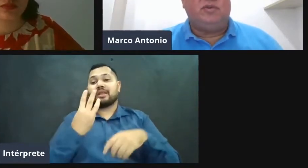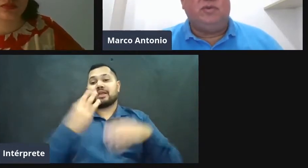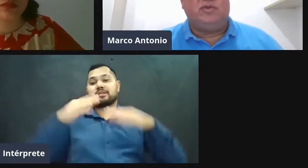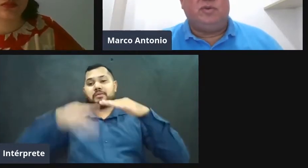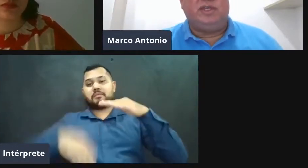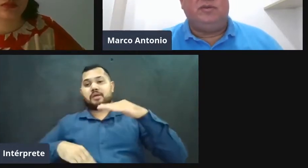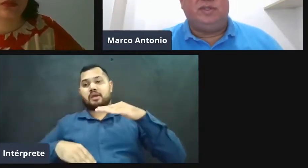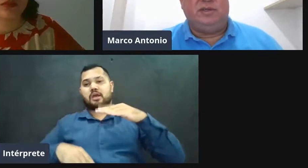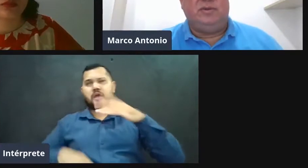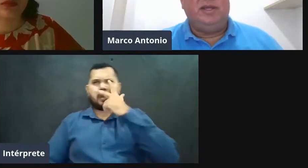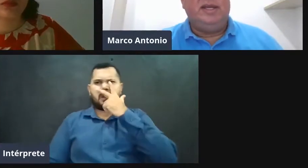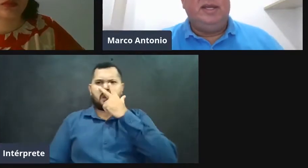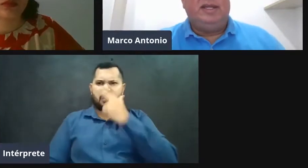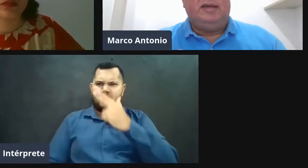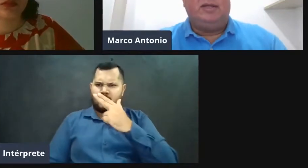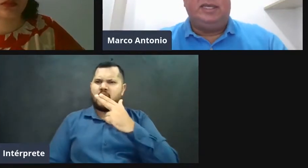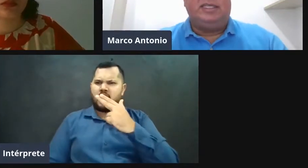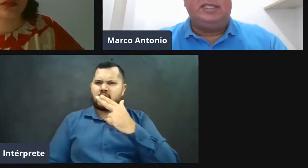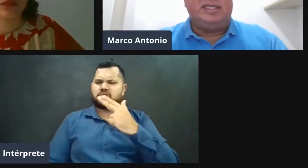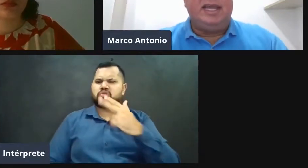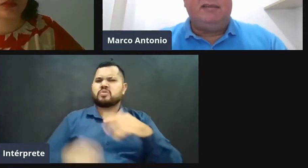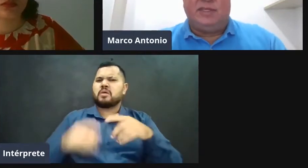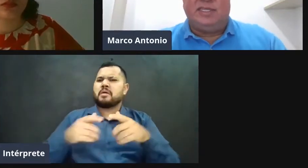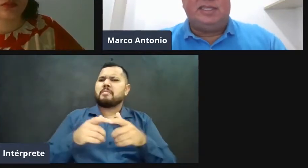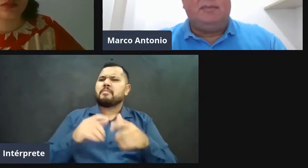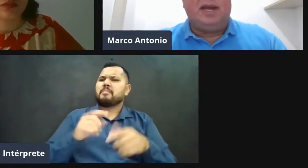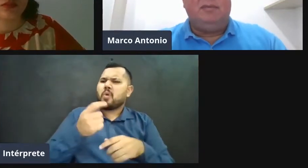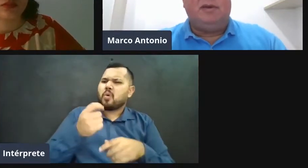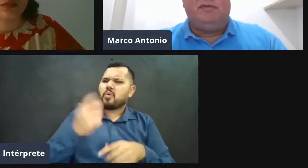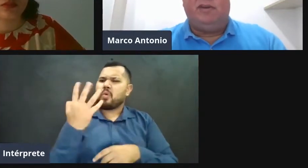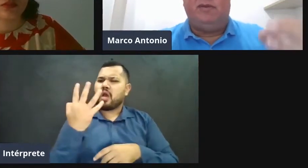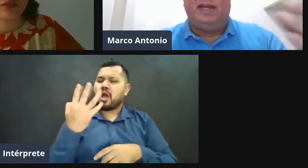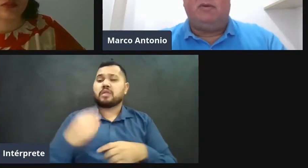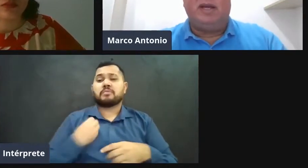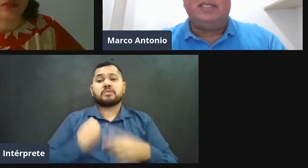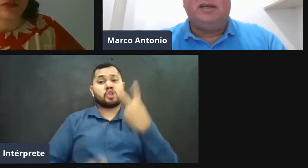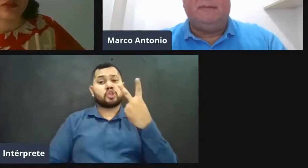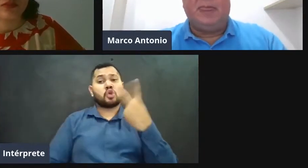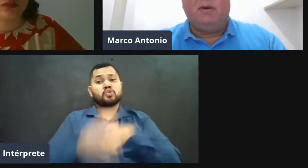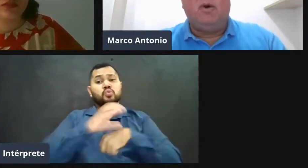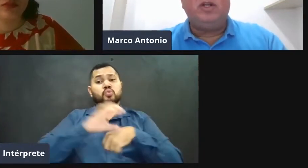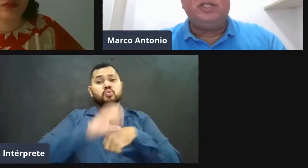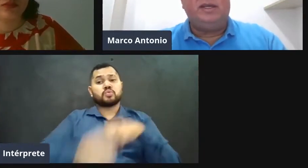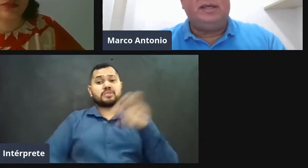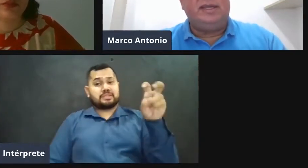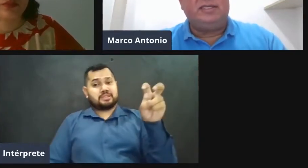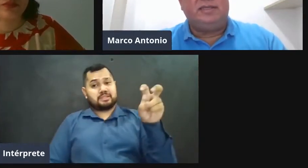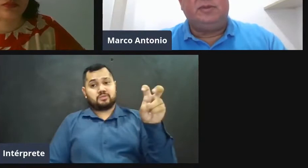nós só temos 2 cursos conceitos 5. Então, assim, a gente tem que fazer esse trabalho para verificar